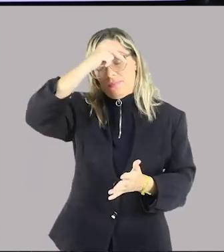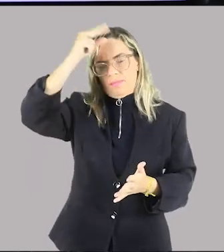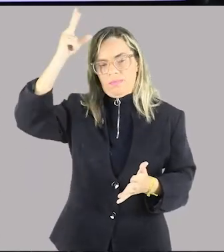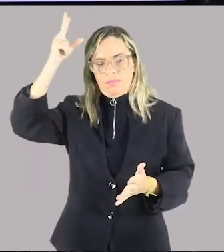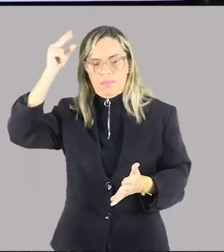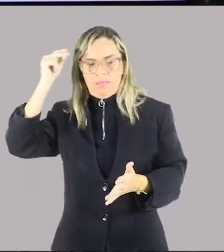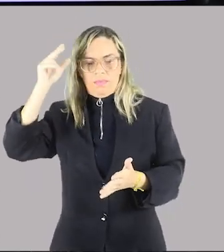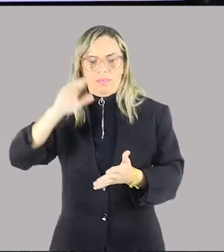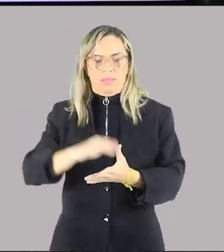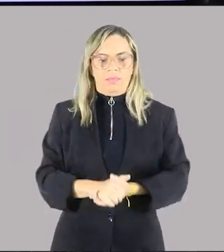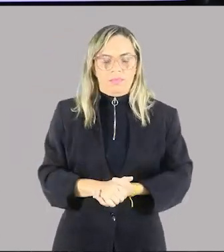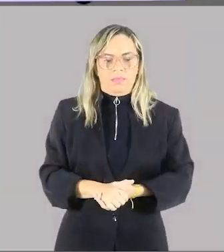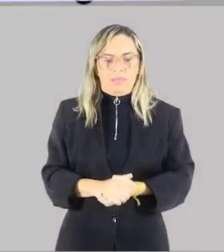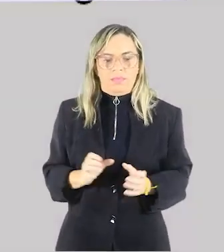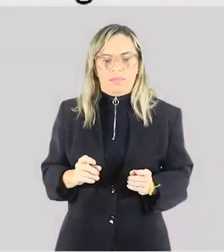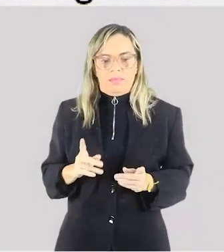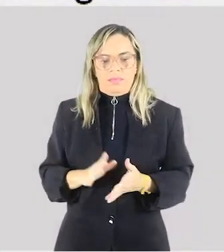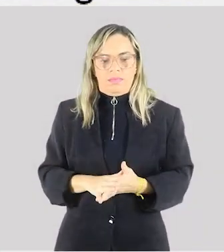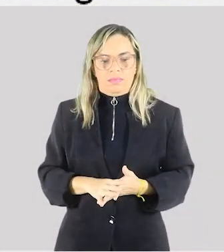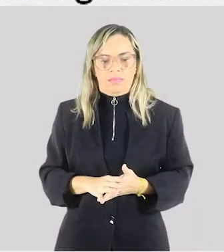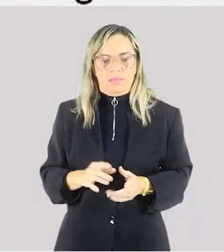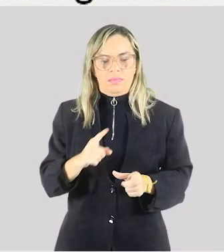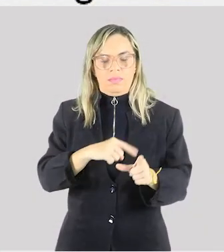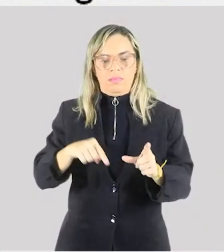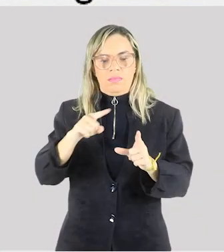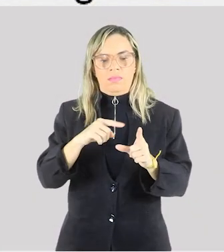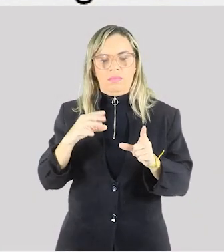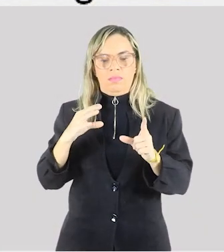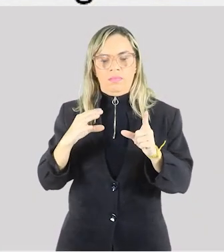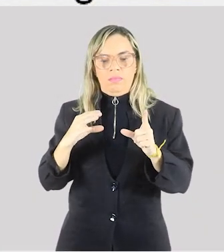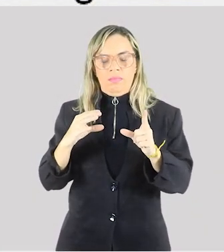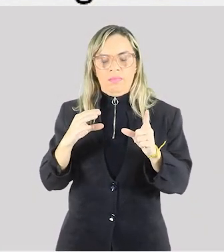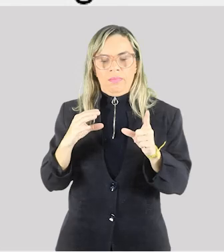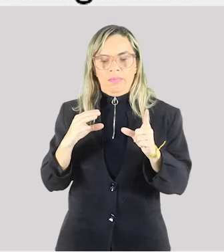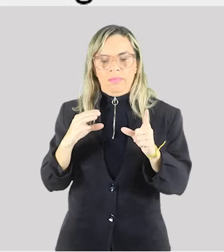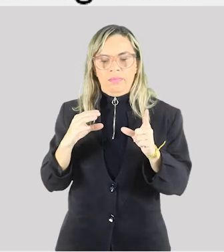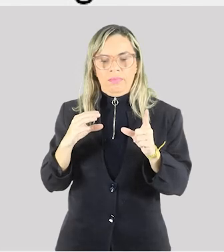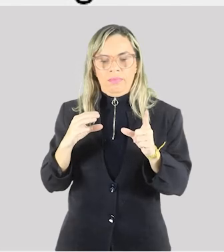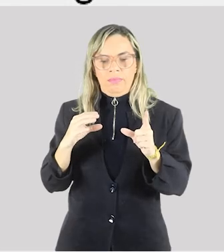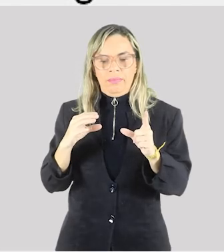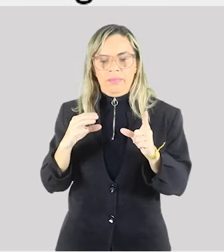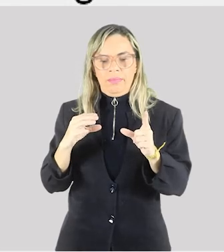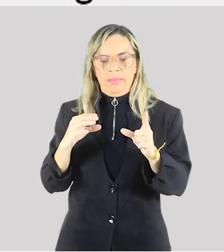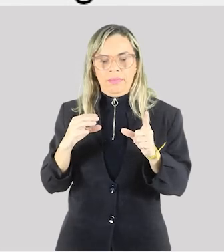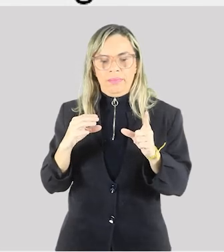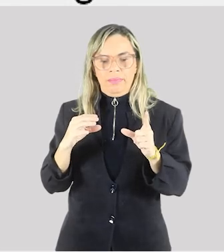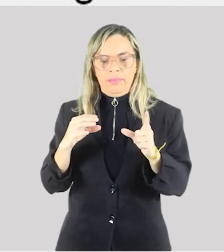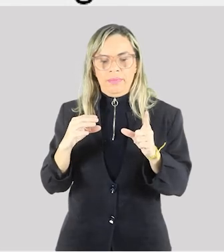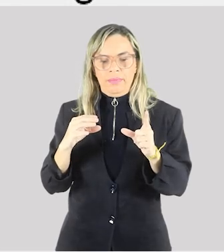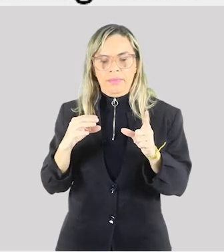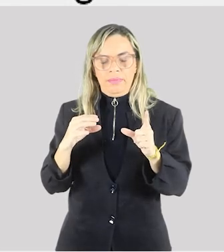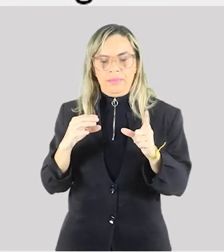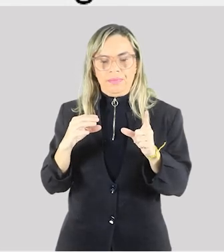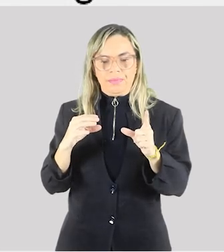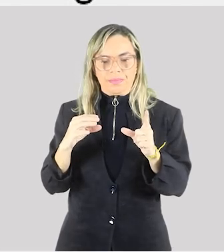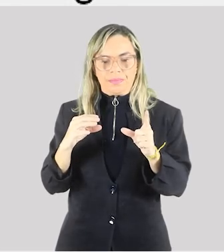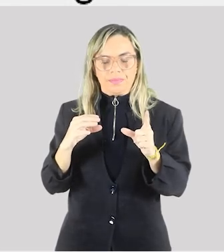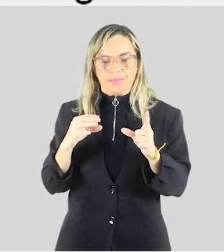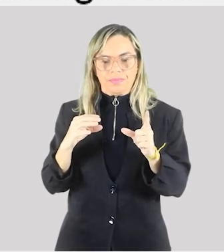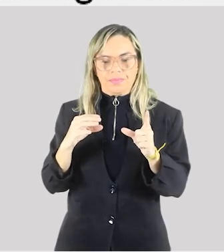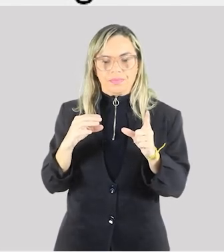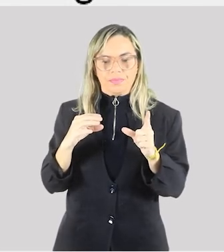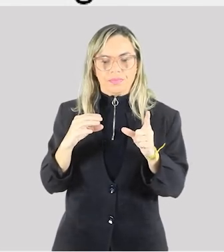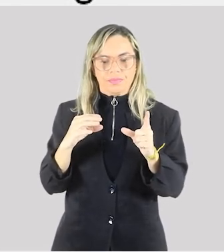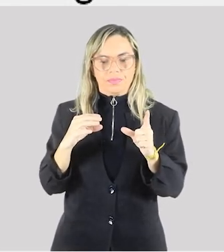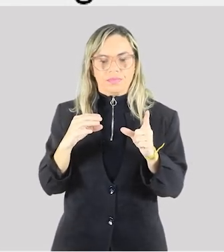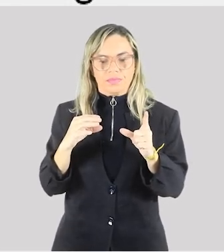mandato pré-determinado. Ok. Letra C. O exercício de funções a cargos ou empregos públicos